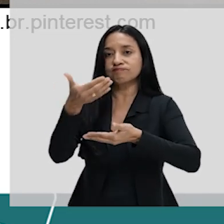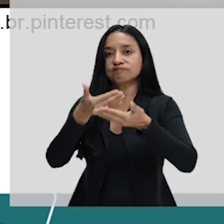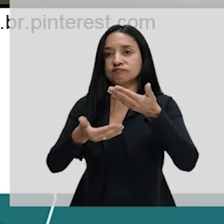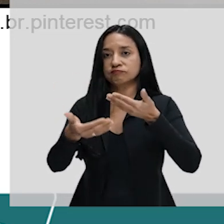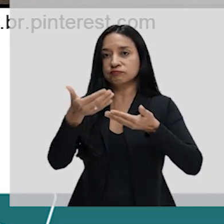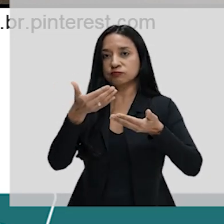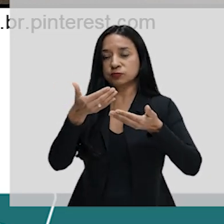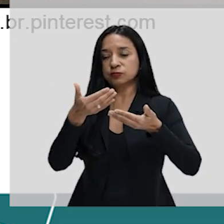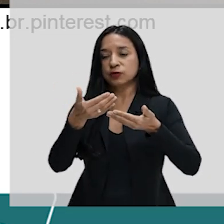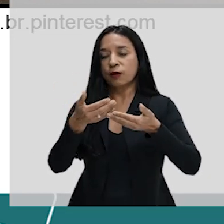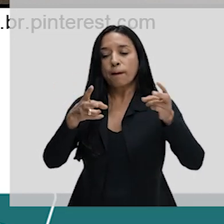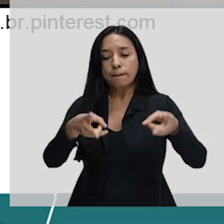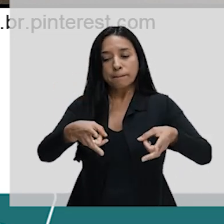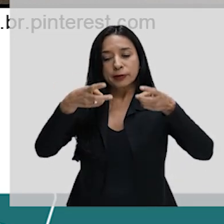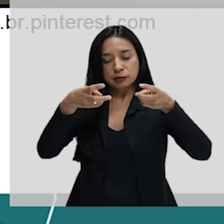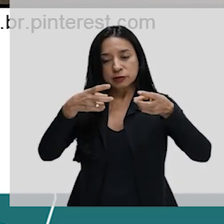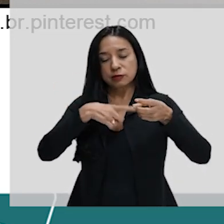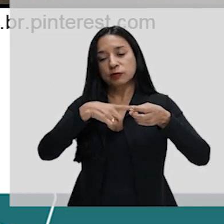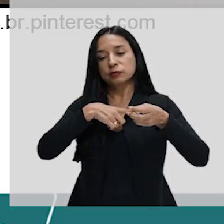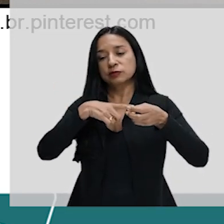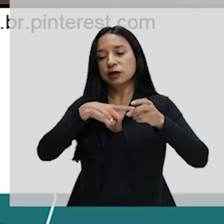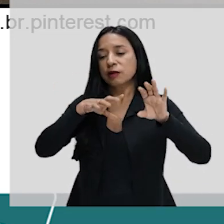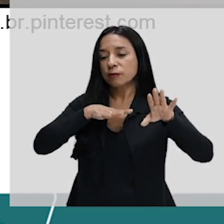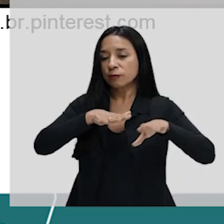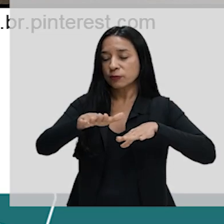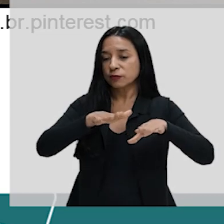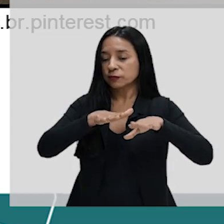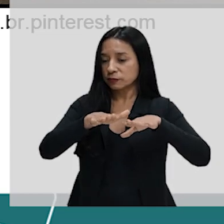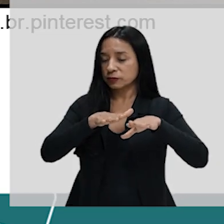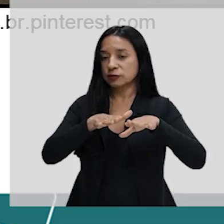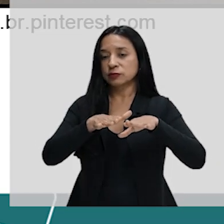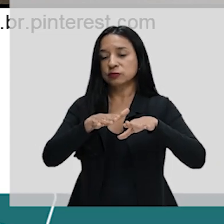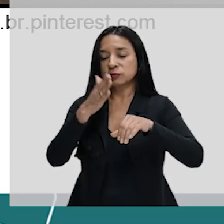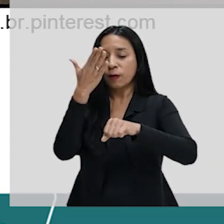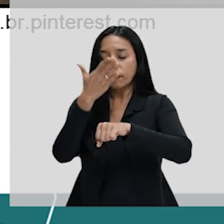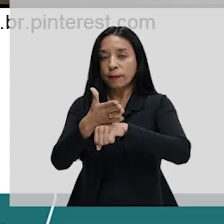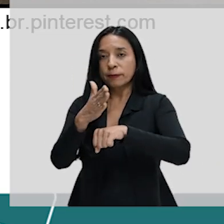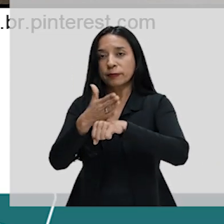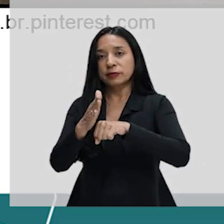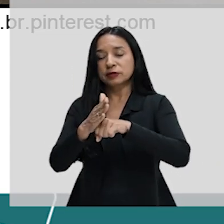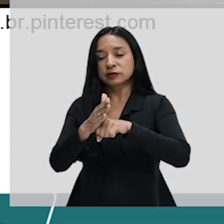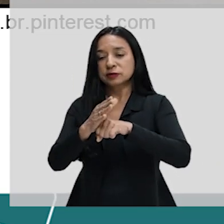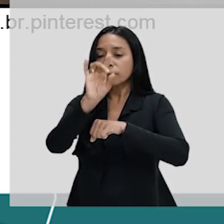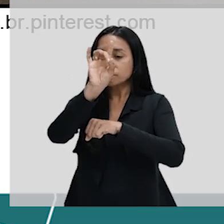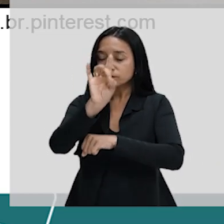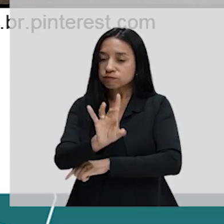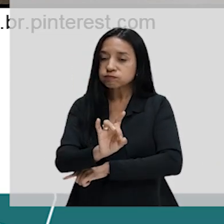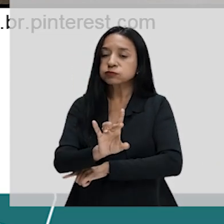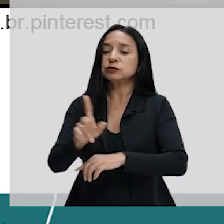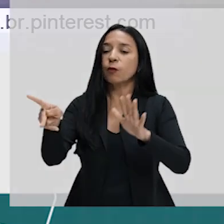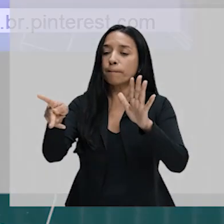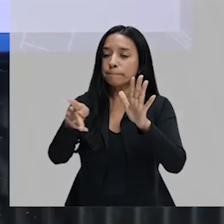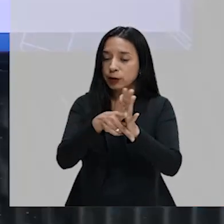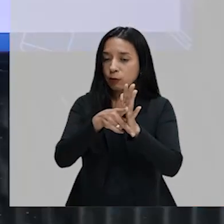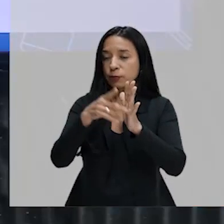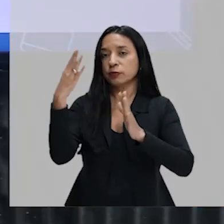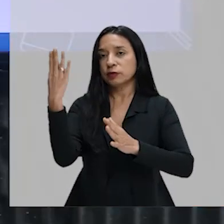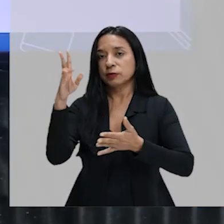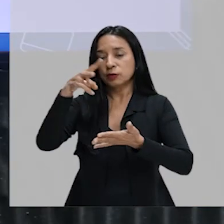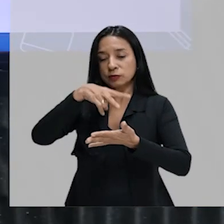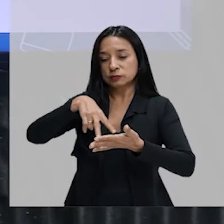prática relacionada à biodança. Porque existem umas seleções de músicas, que isso eles já fizeram, já